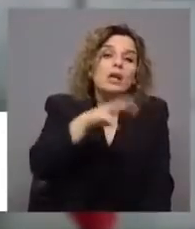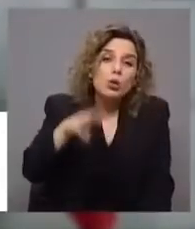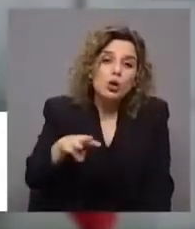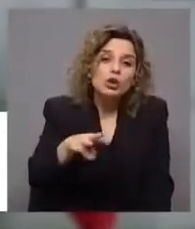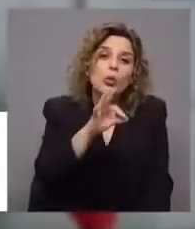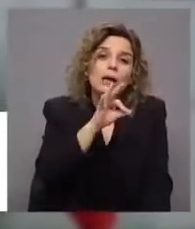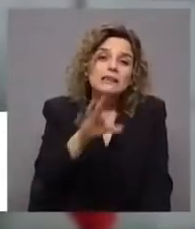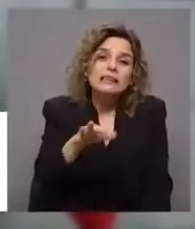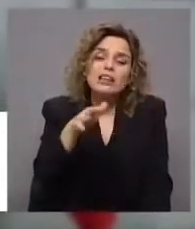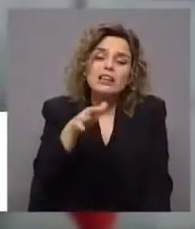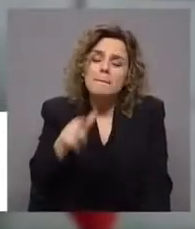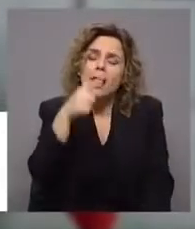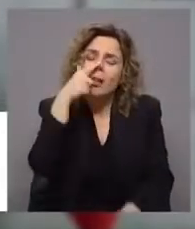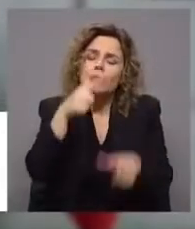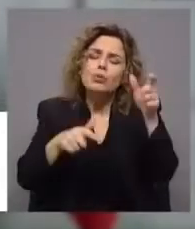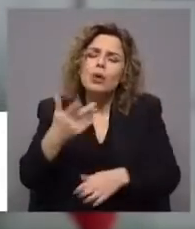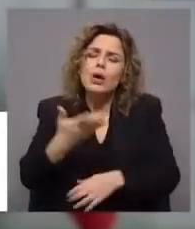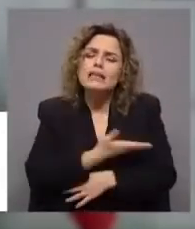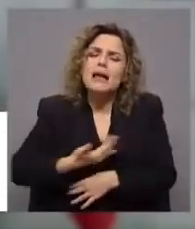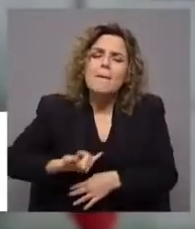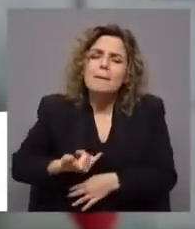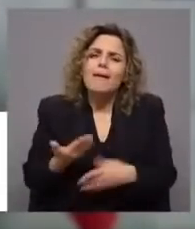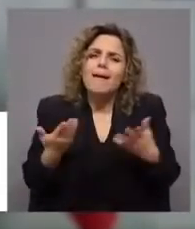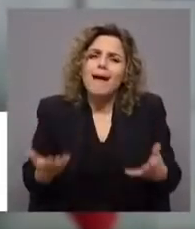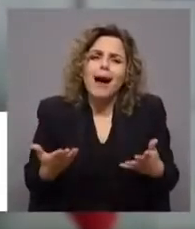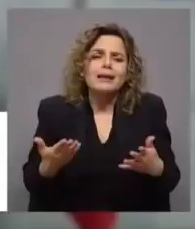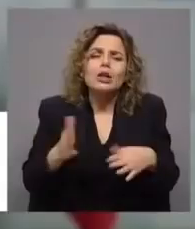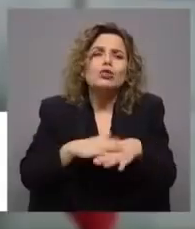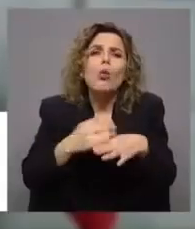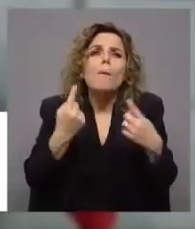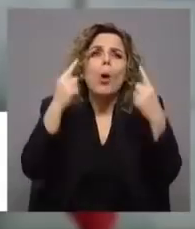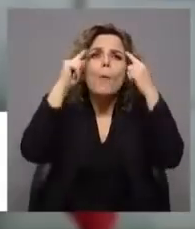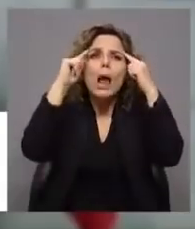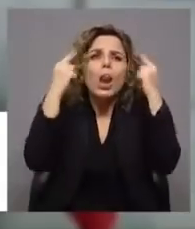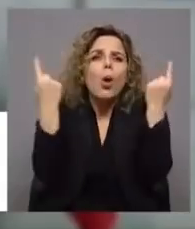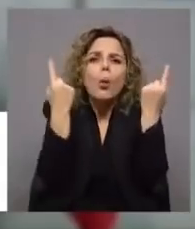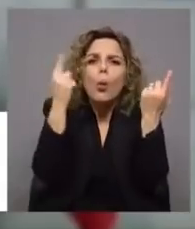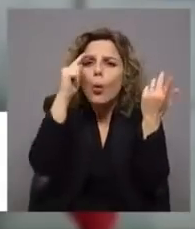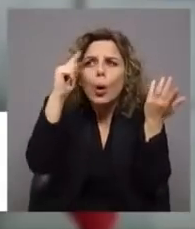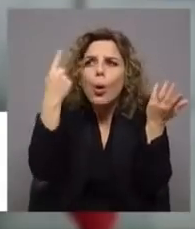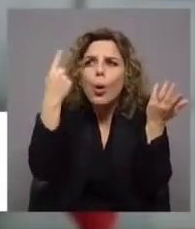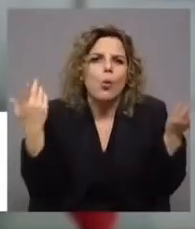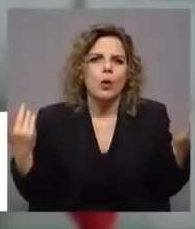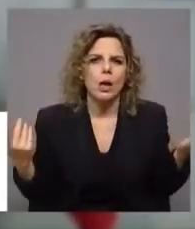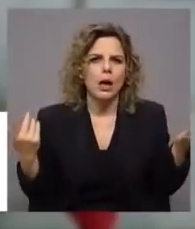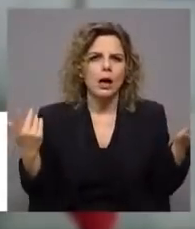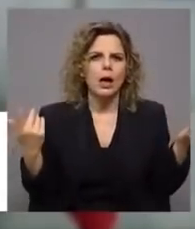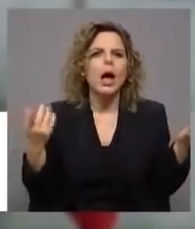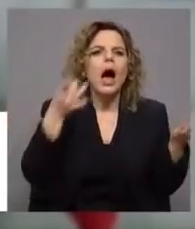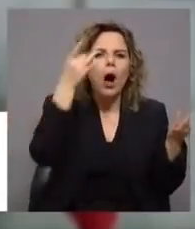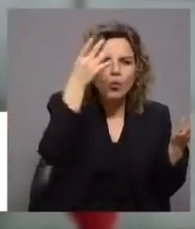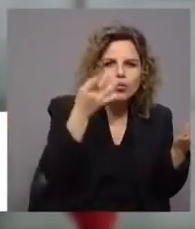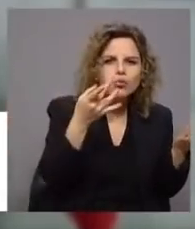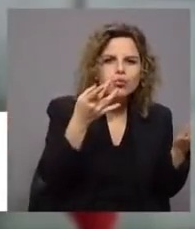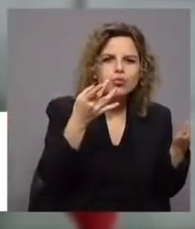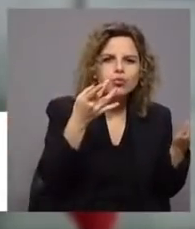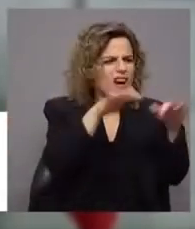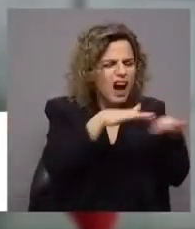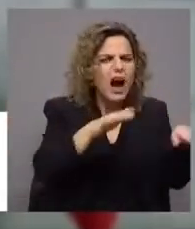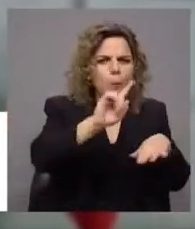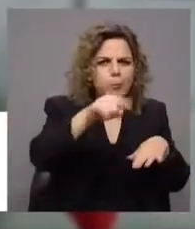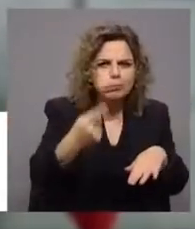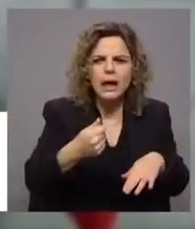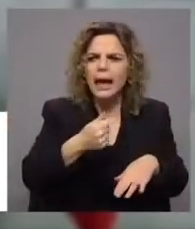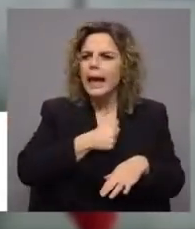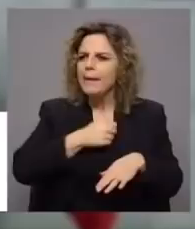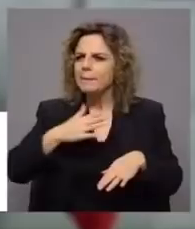4.400.000 pessoas desempregadas por conta de uma loucura, porque você poderia combater a corrupção, você poderia perder o